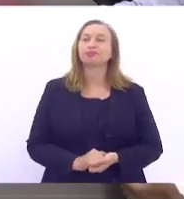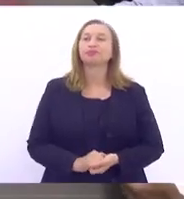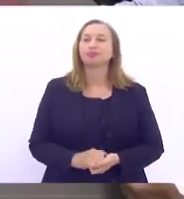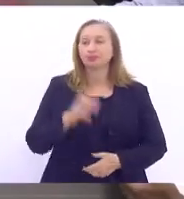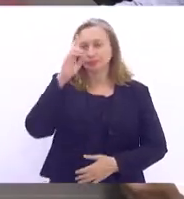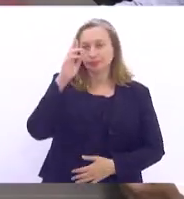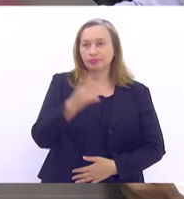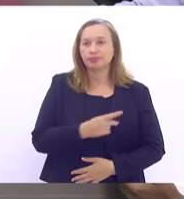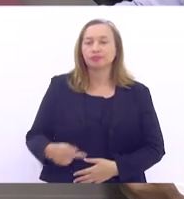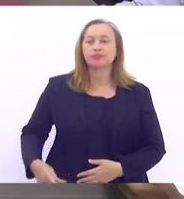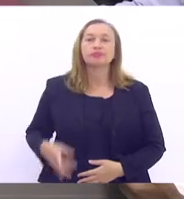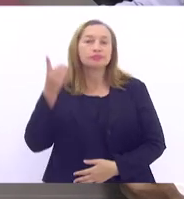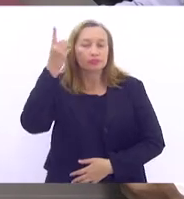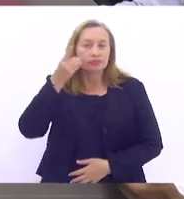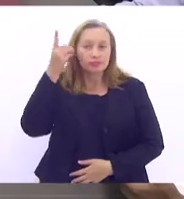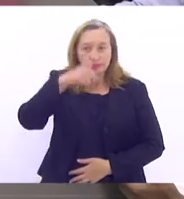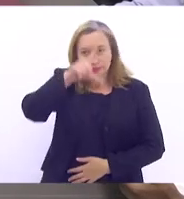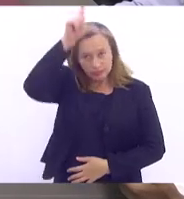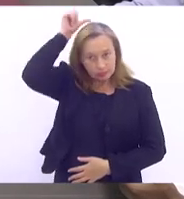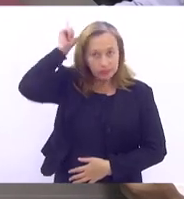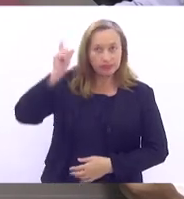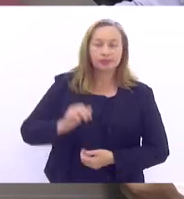Presidente. Deputado Luiz Paulo.